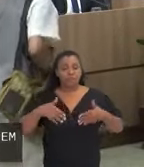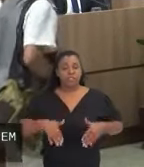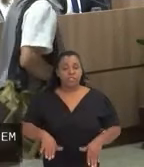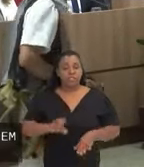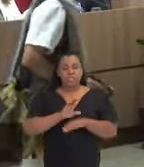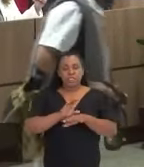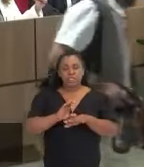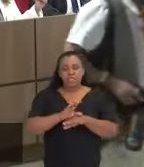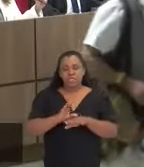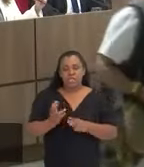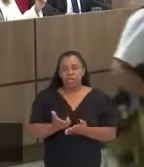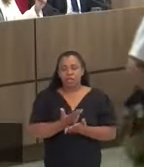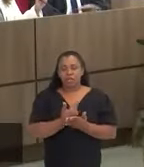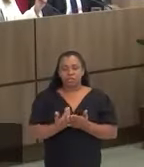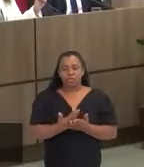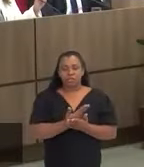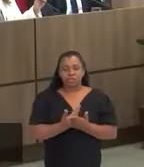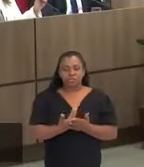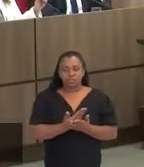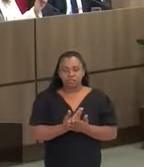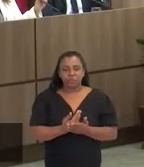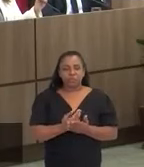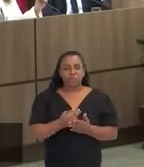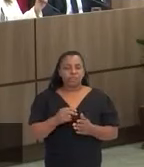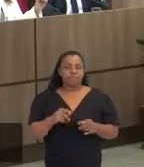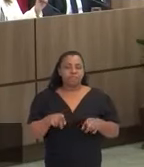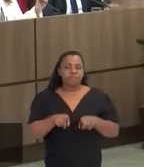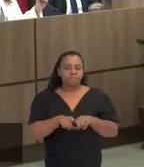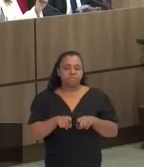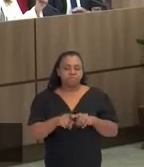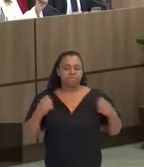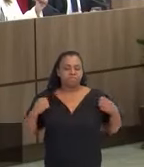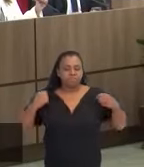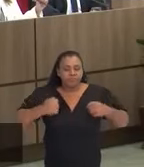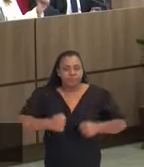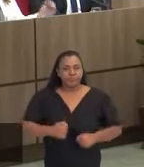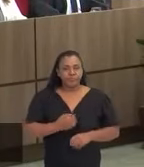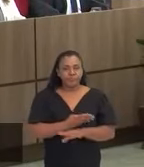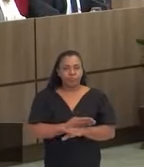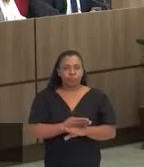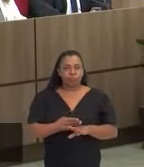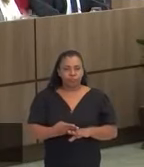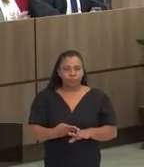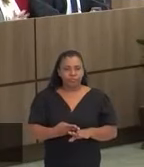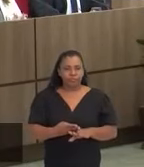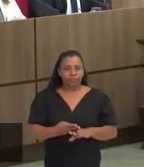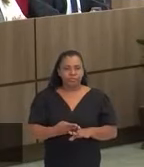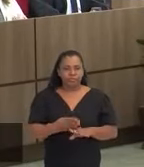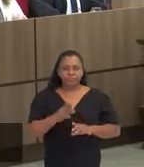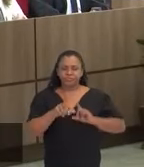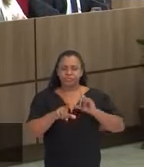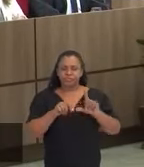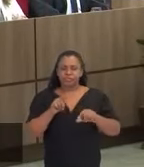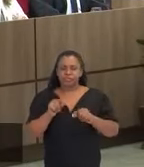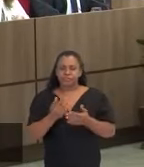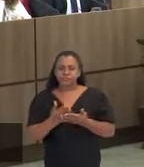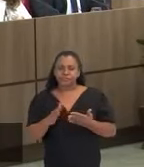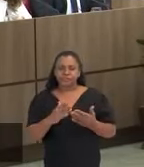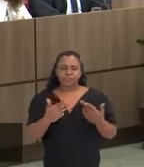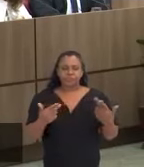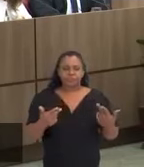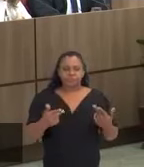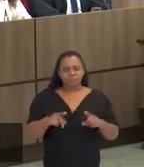quadriculado, blazer branco. Eu tinha selecionado aqui algumas coisas para falar, mas o doutor